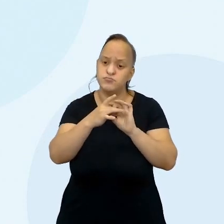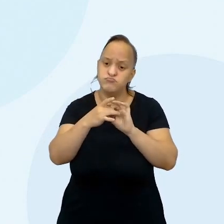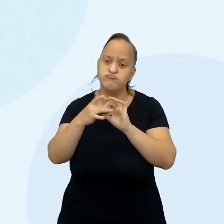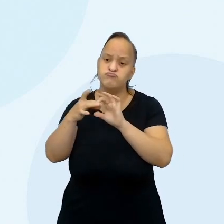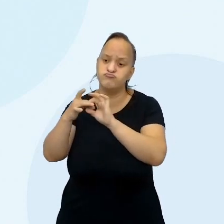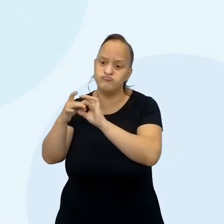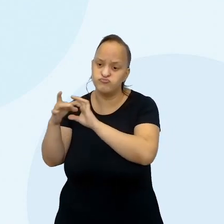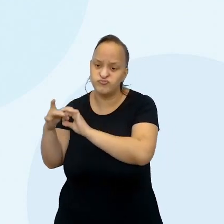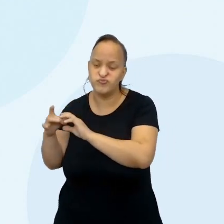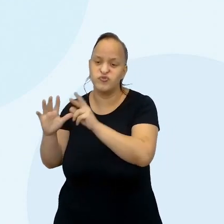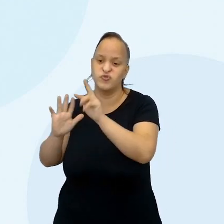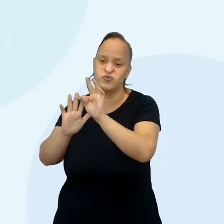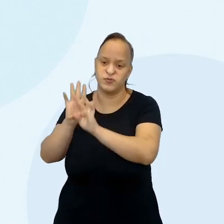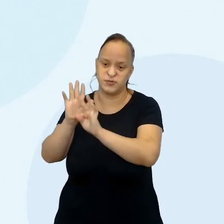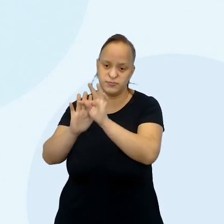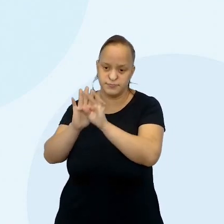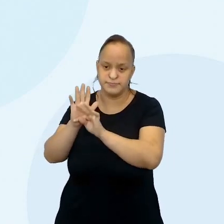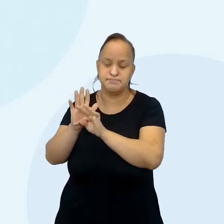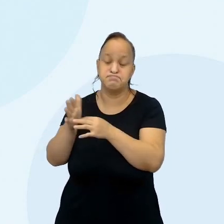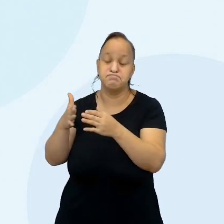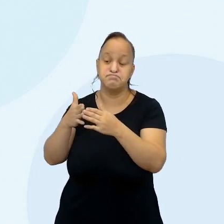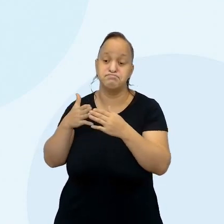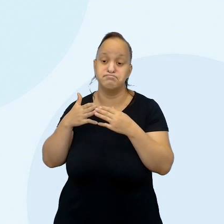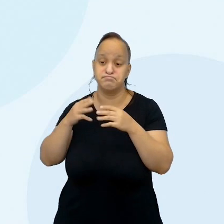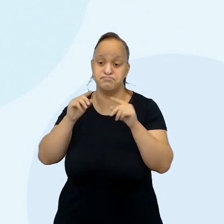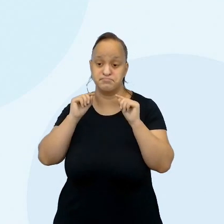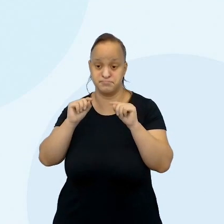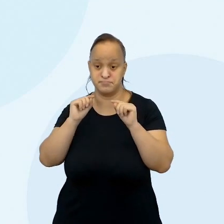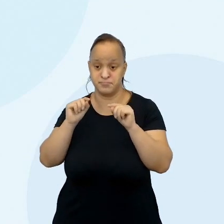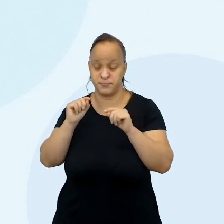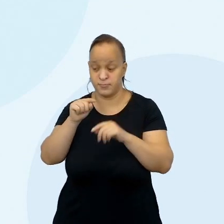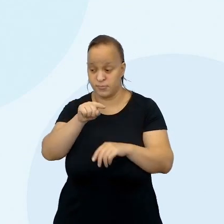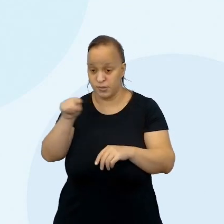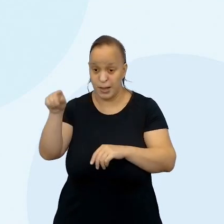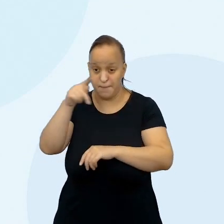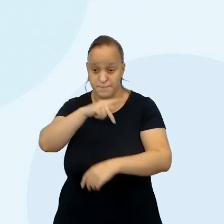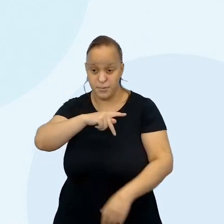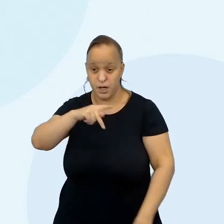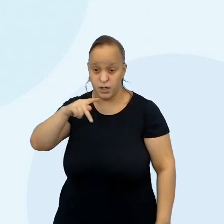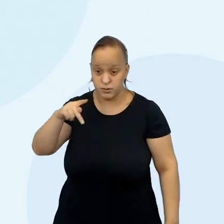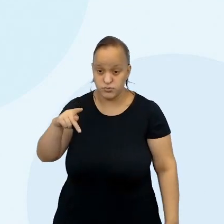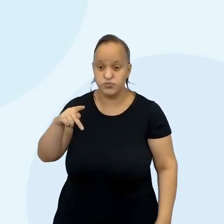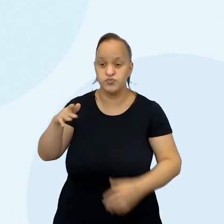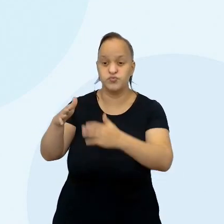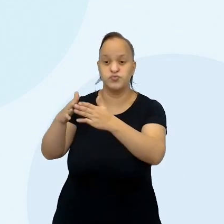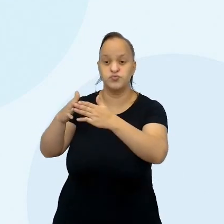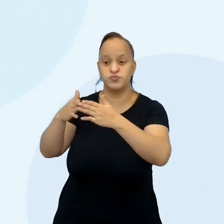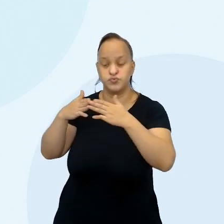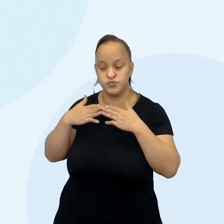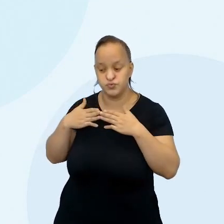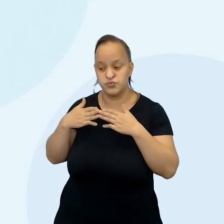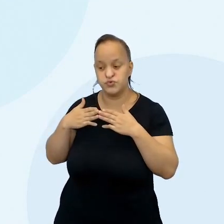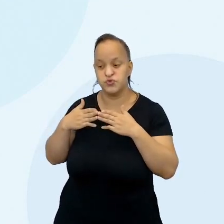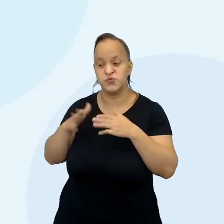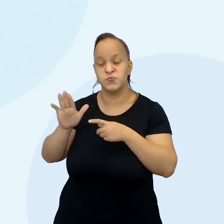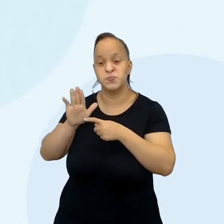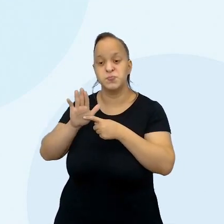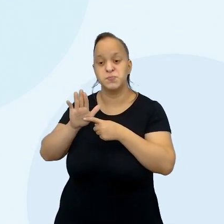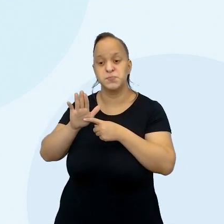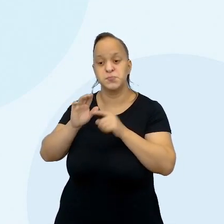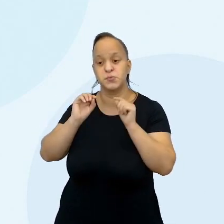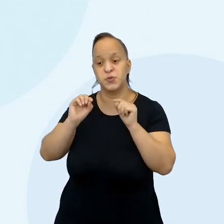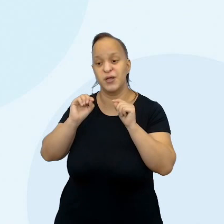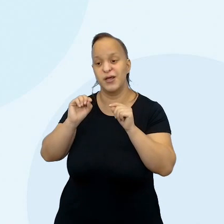do texto. E aí ele pede que o professor auxilie o estudante para que